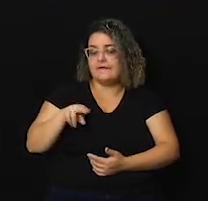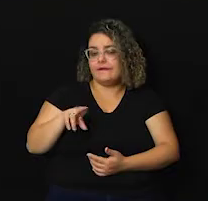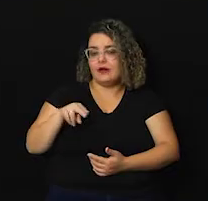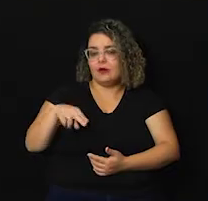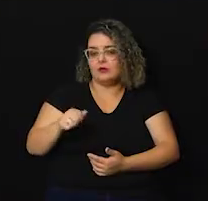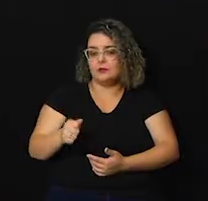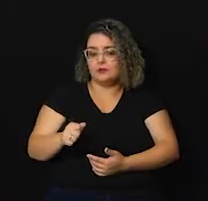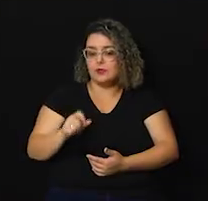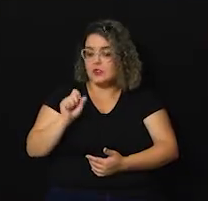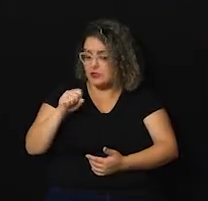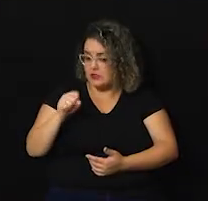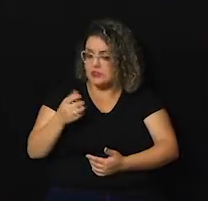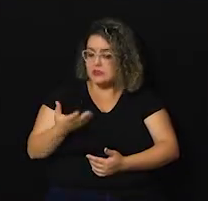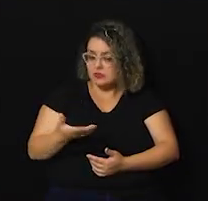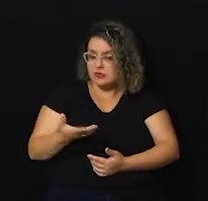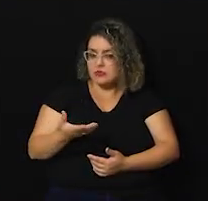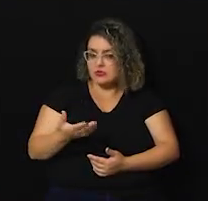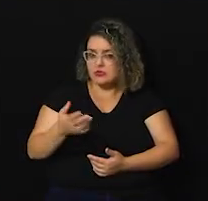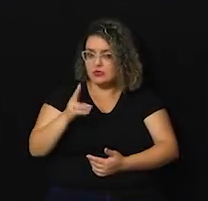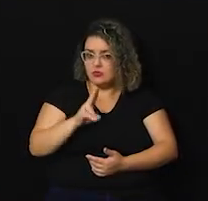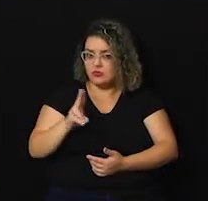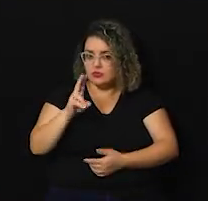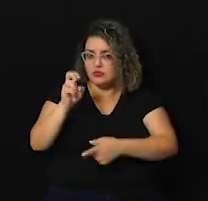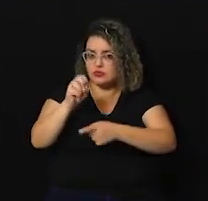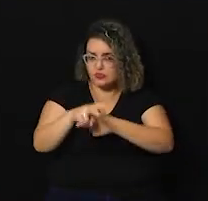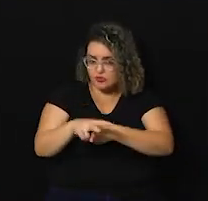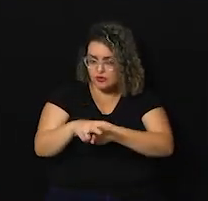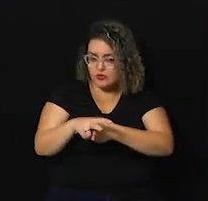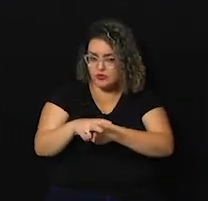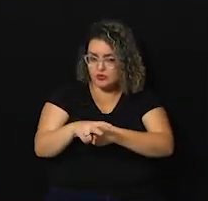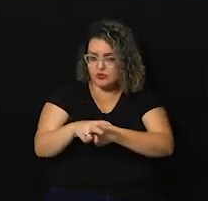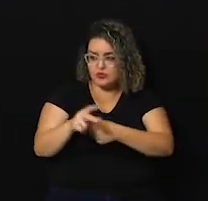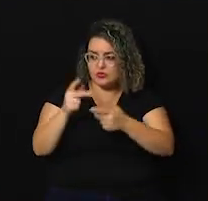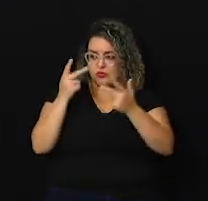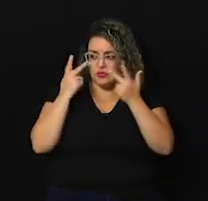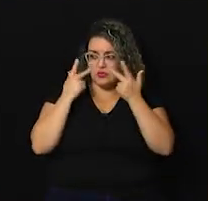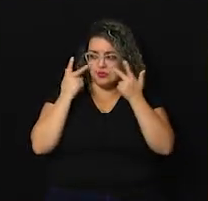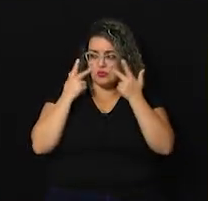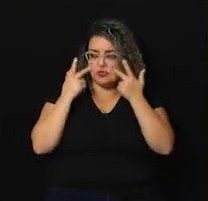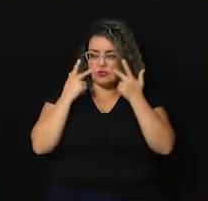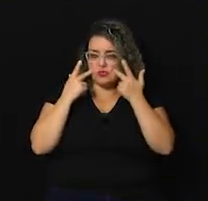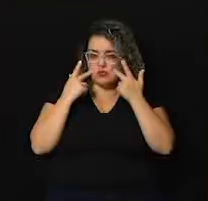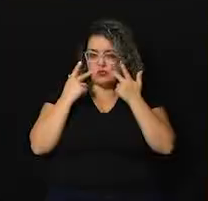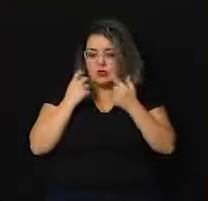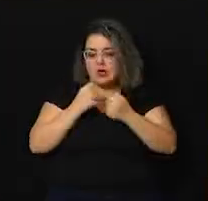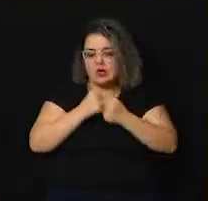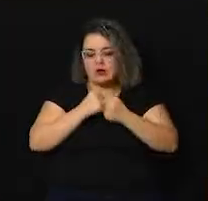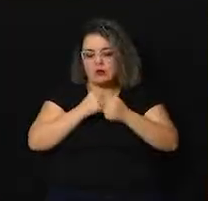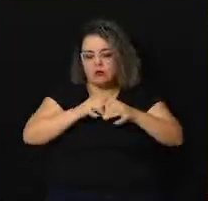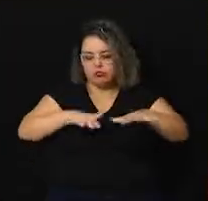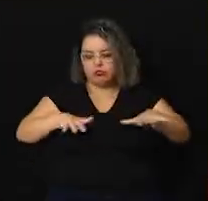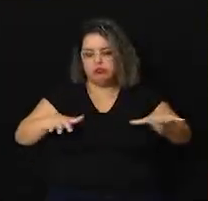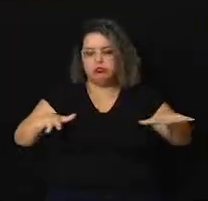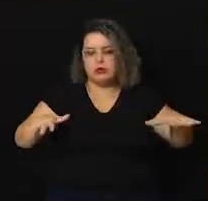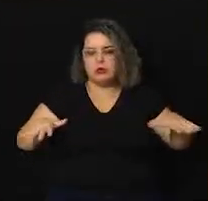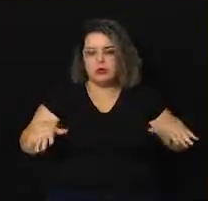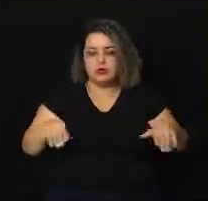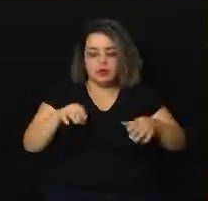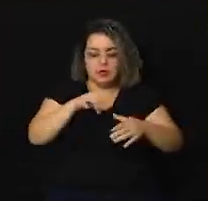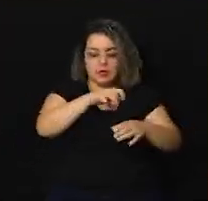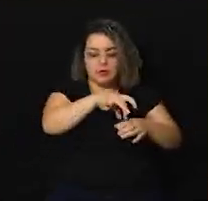exemplo, é que o uso do agrotóxico geralmente é feito em larga escala, em